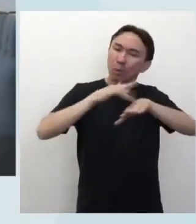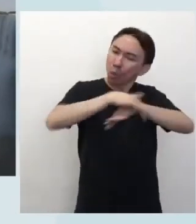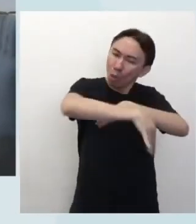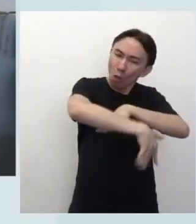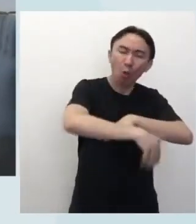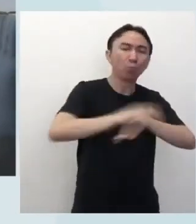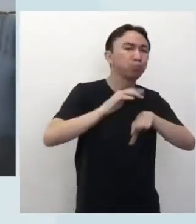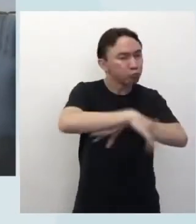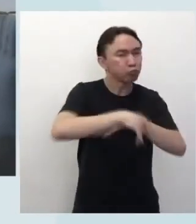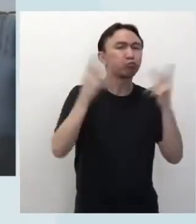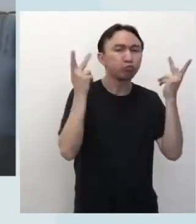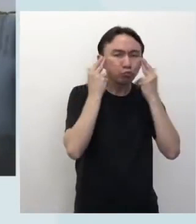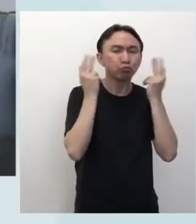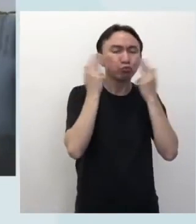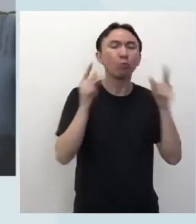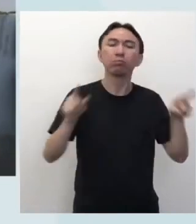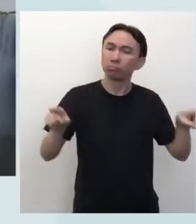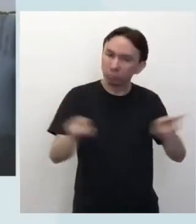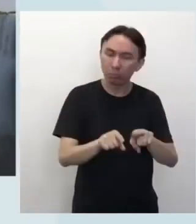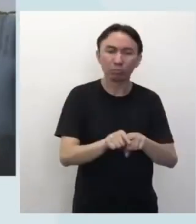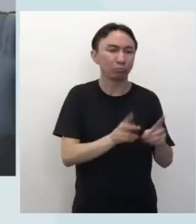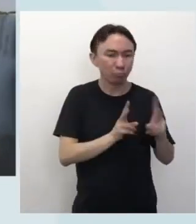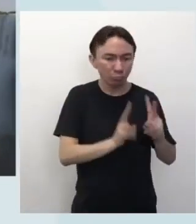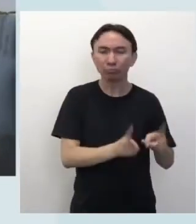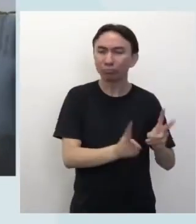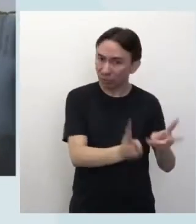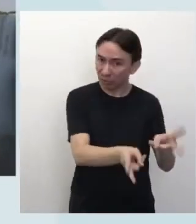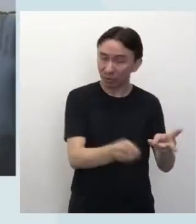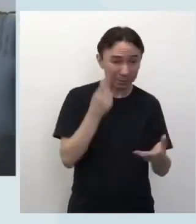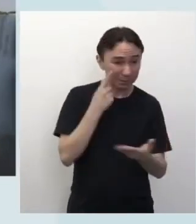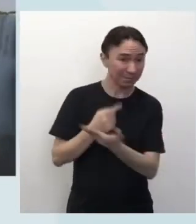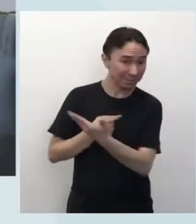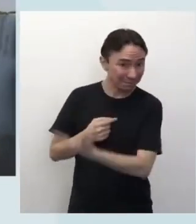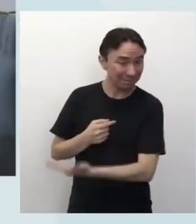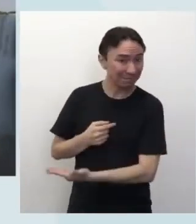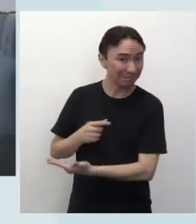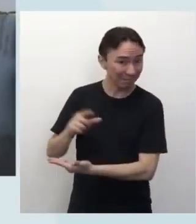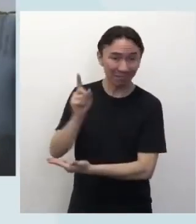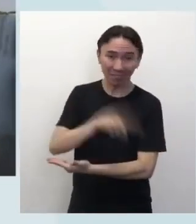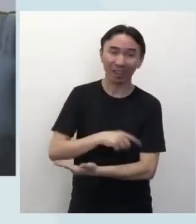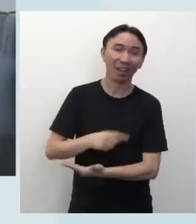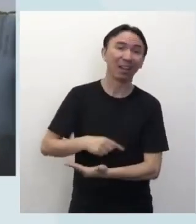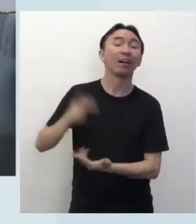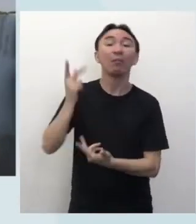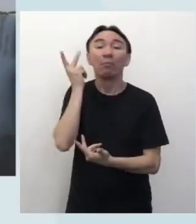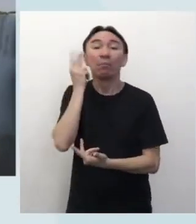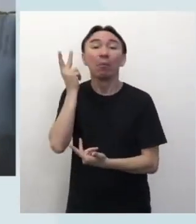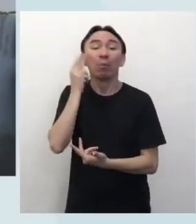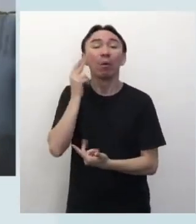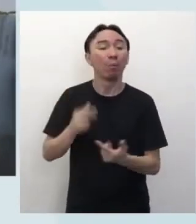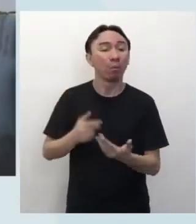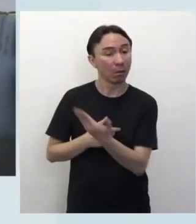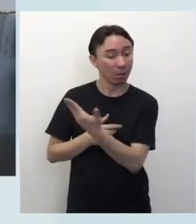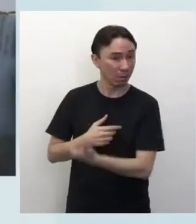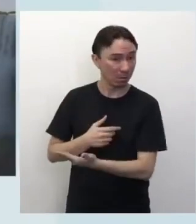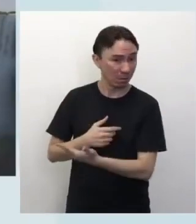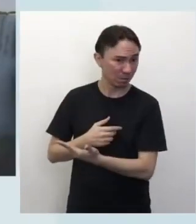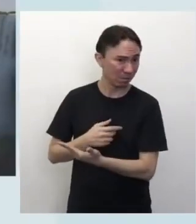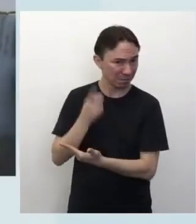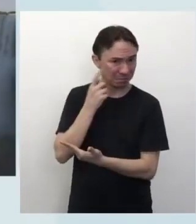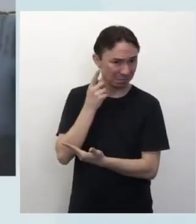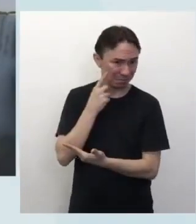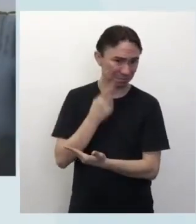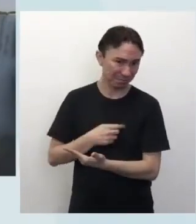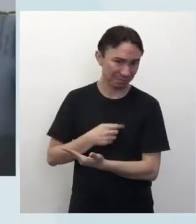Então, as cataratas do Iguaçu aí, ela tem, né, um aspecto ainda natural nessa região que a imagem